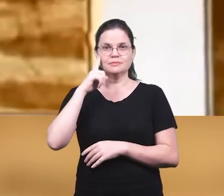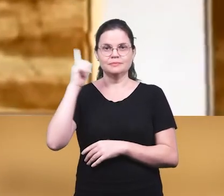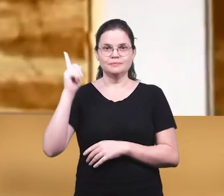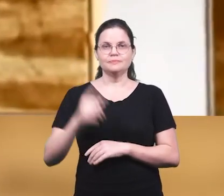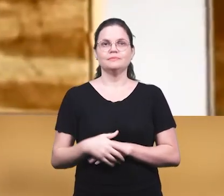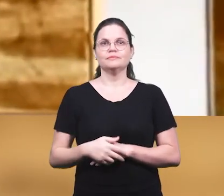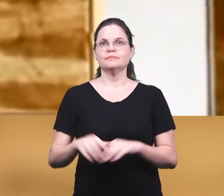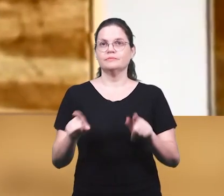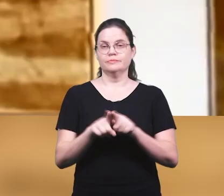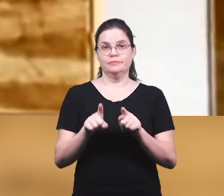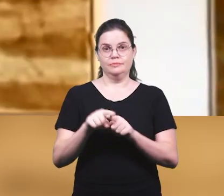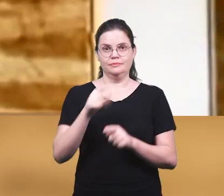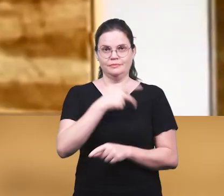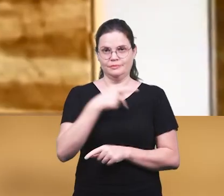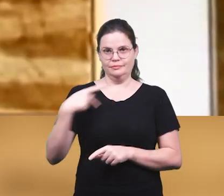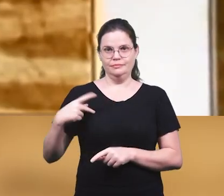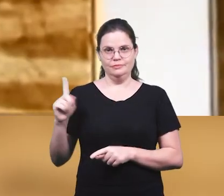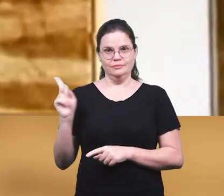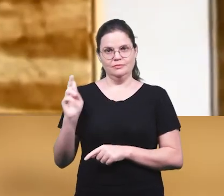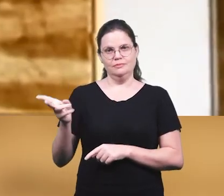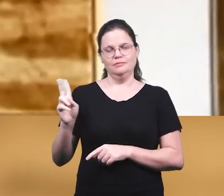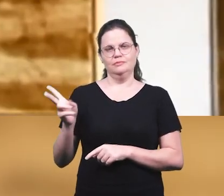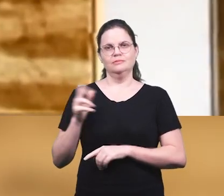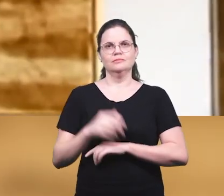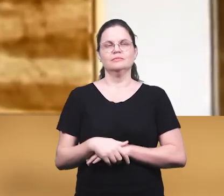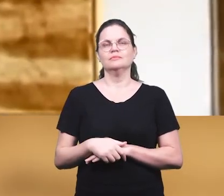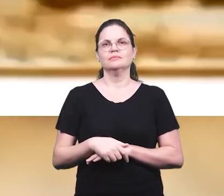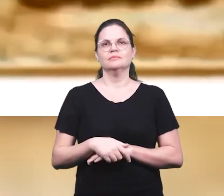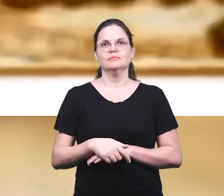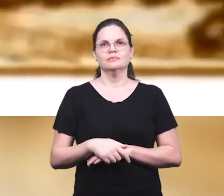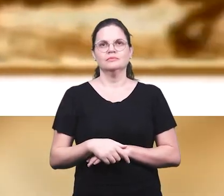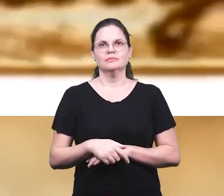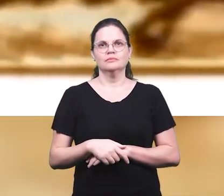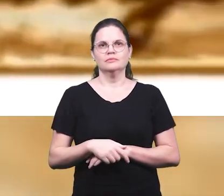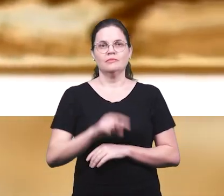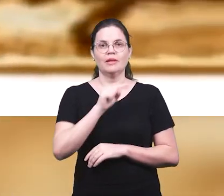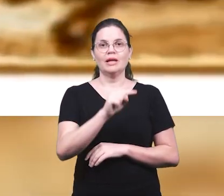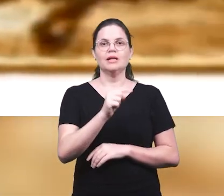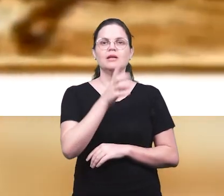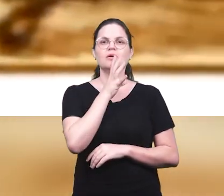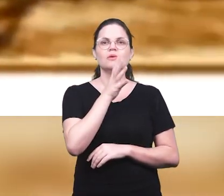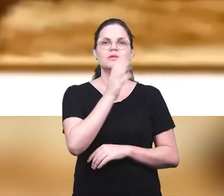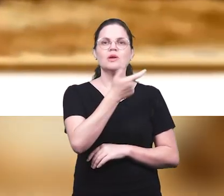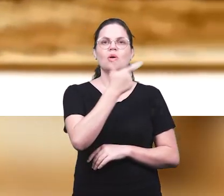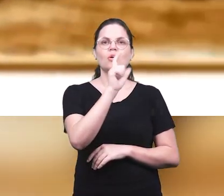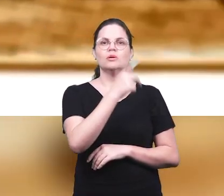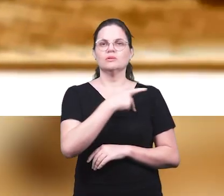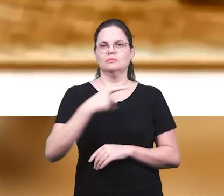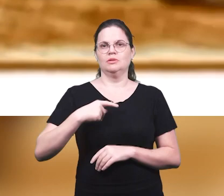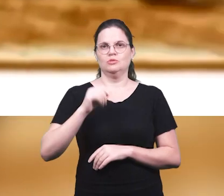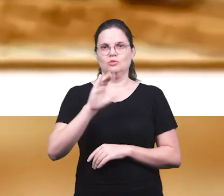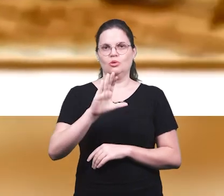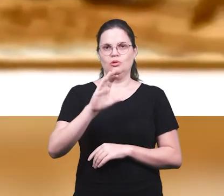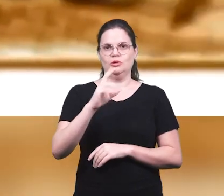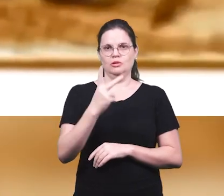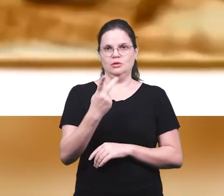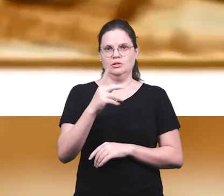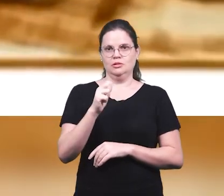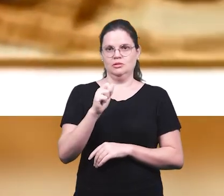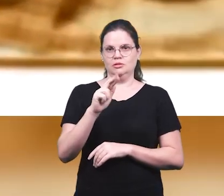Voltando um pouquinho à história, William Seymour, ele conheceu o pastor Charles